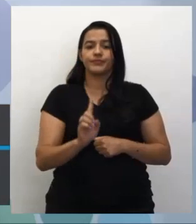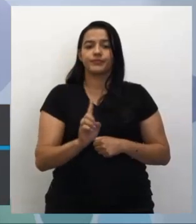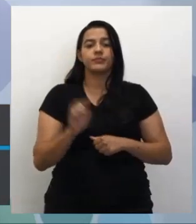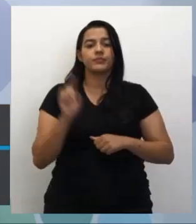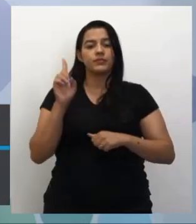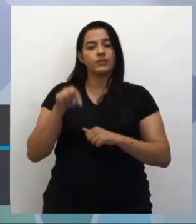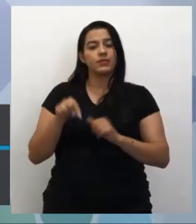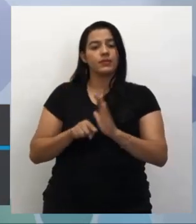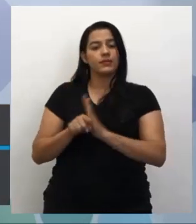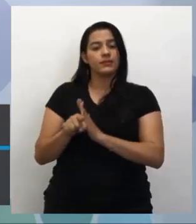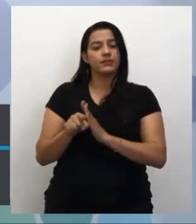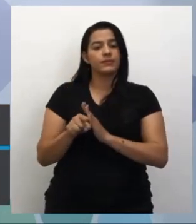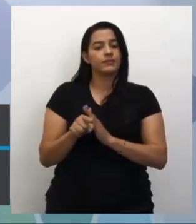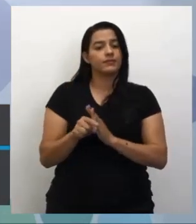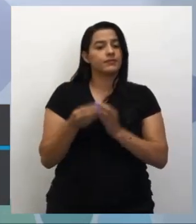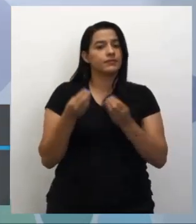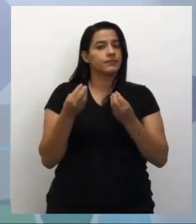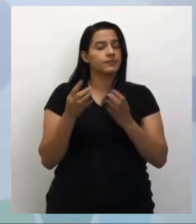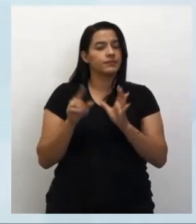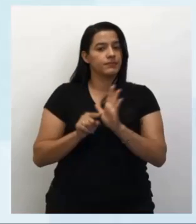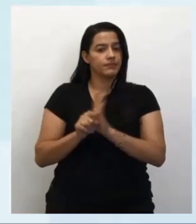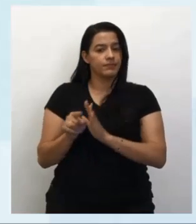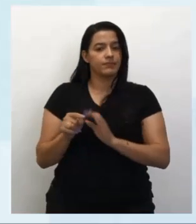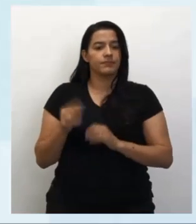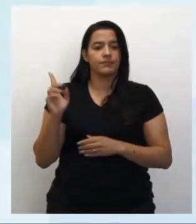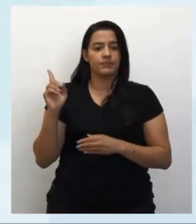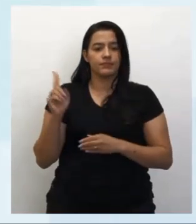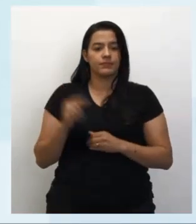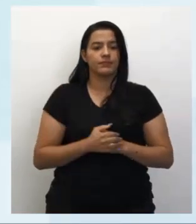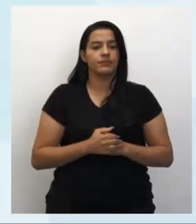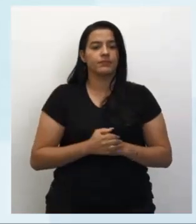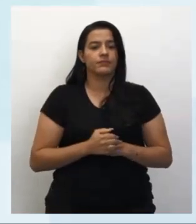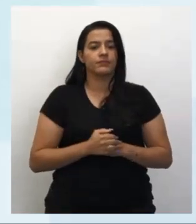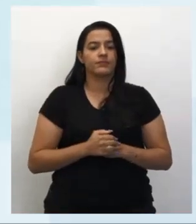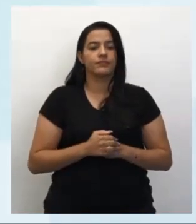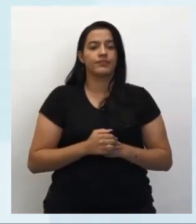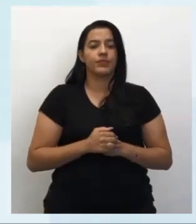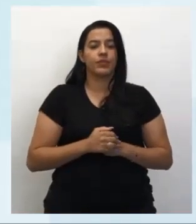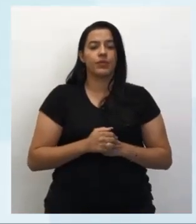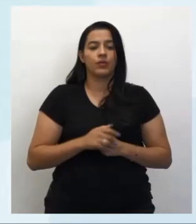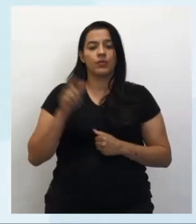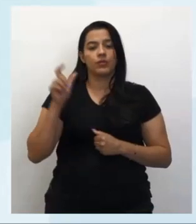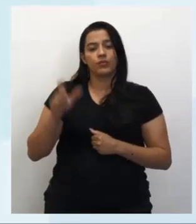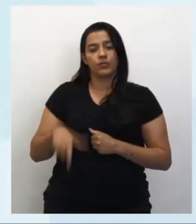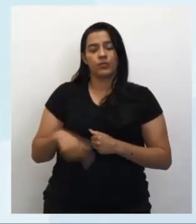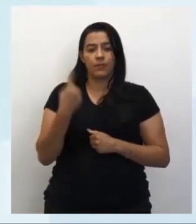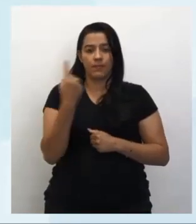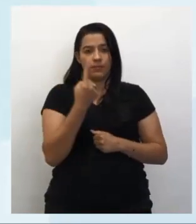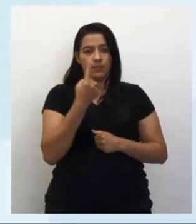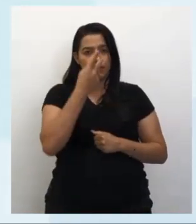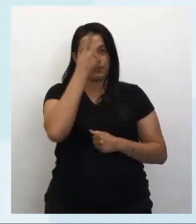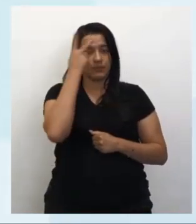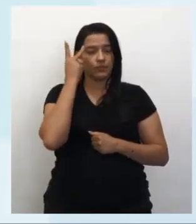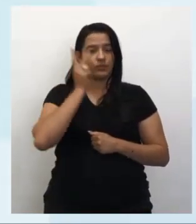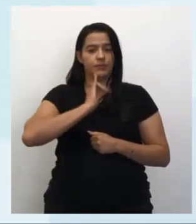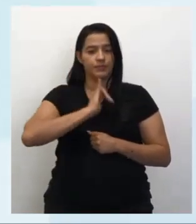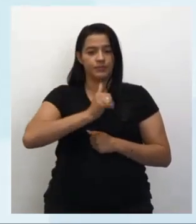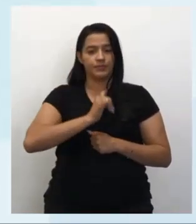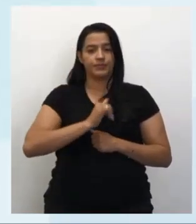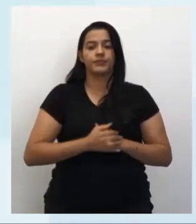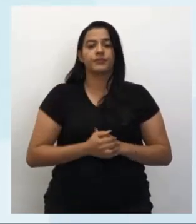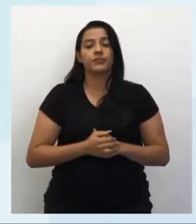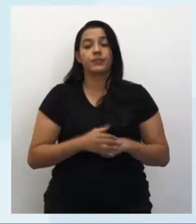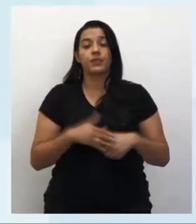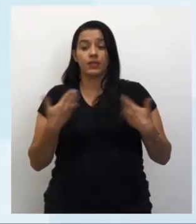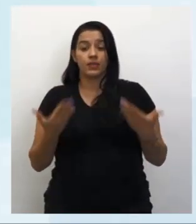pergunta, olha que pergunta, na tela. O conto é narrado em primeira pessoa, já deixa bem claro. Tendo